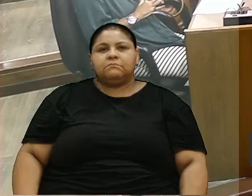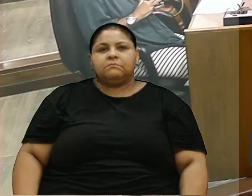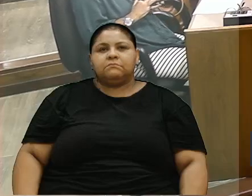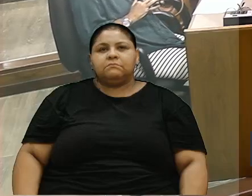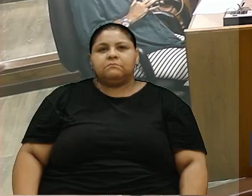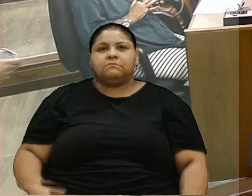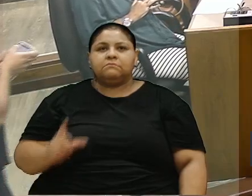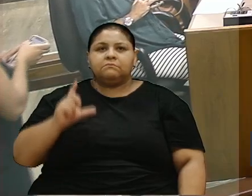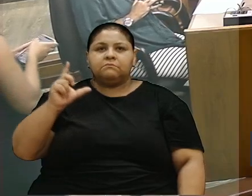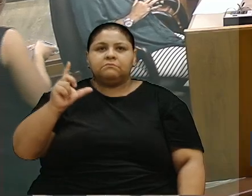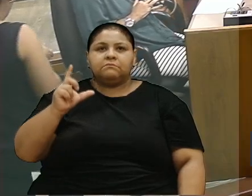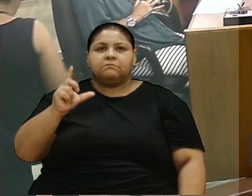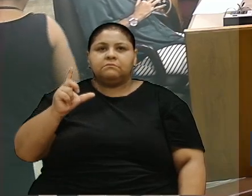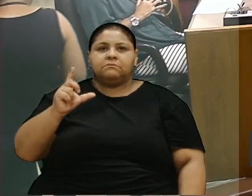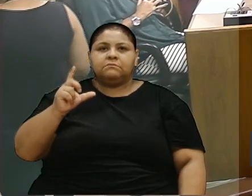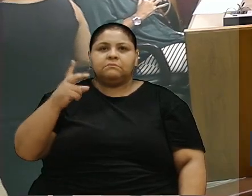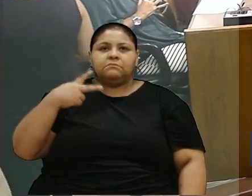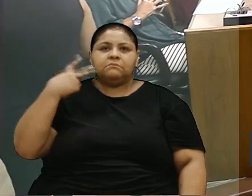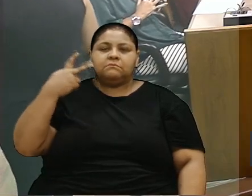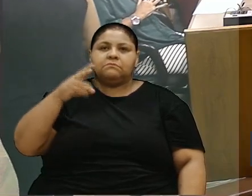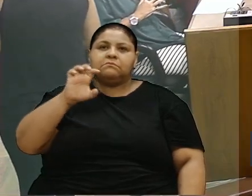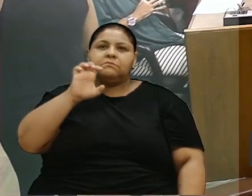Com a palavra, a vereadora Estela Balardim.